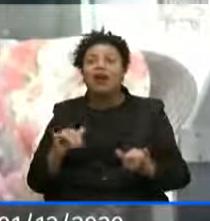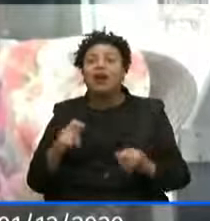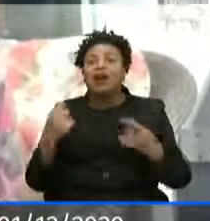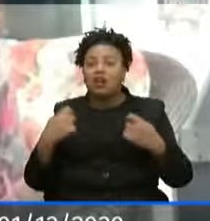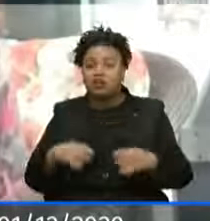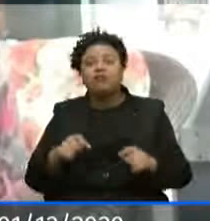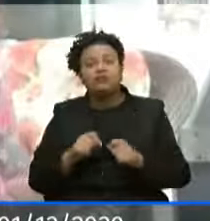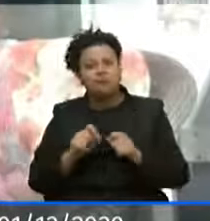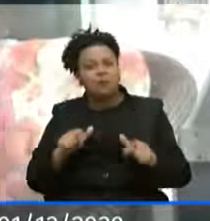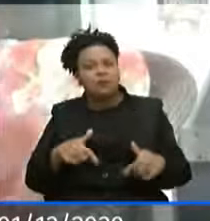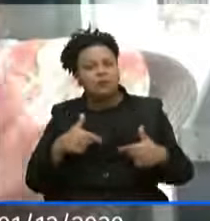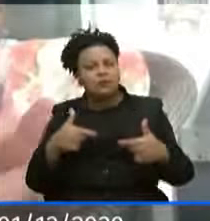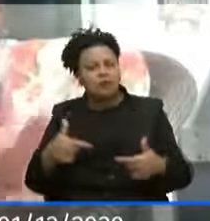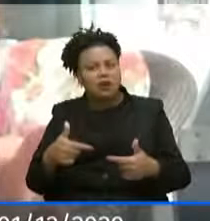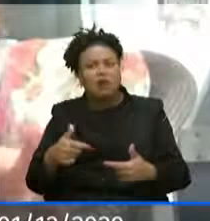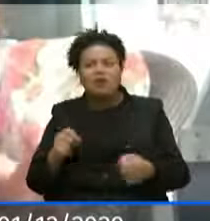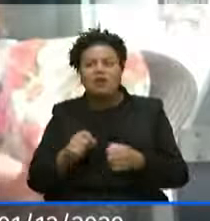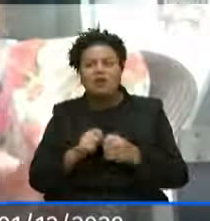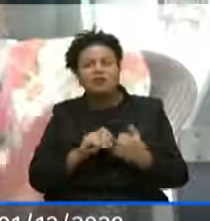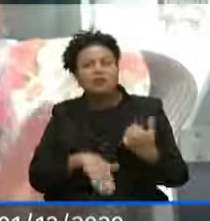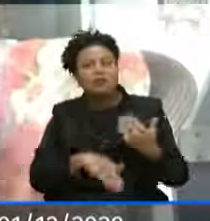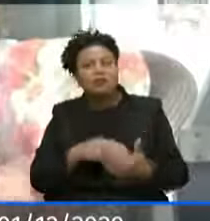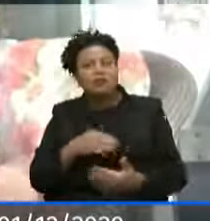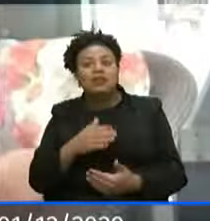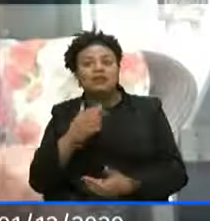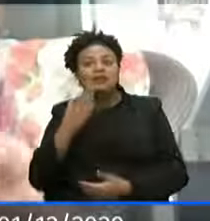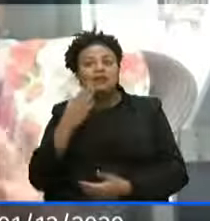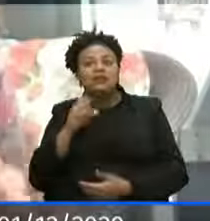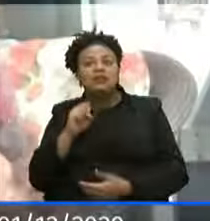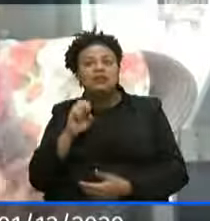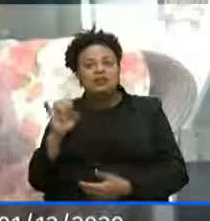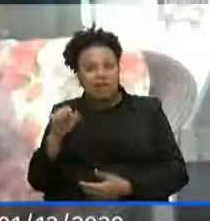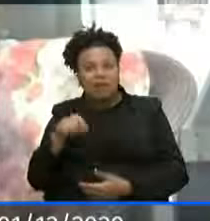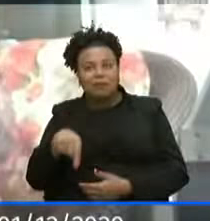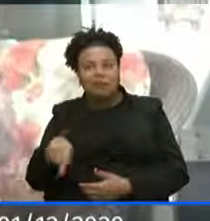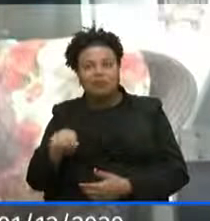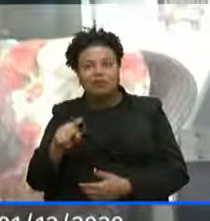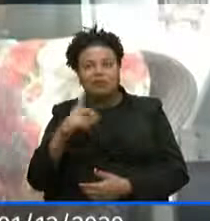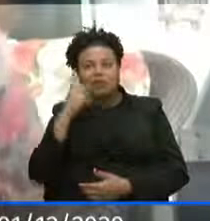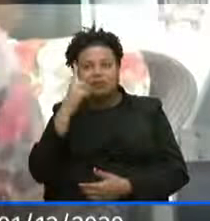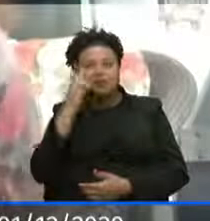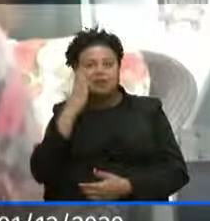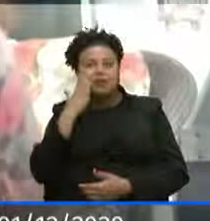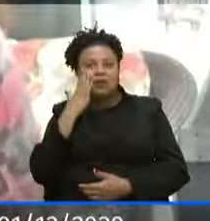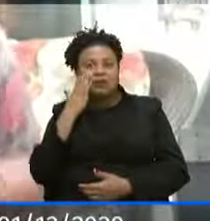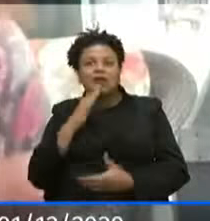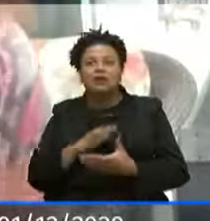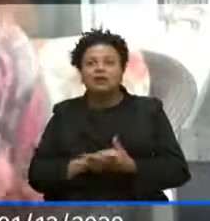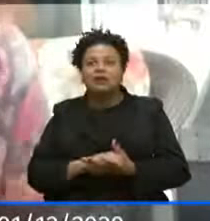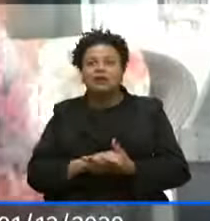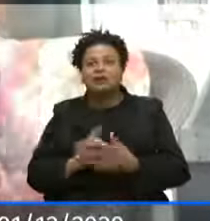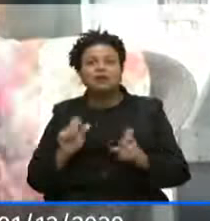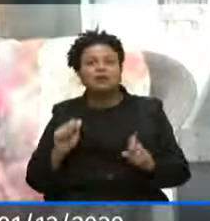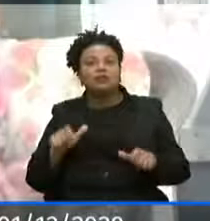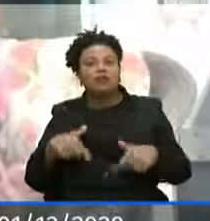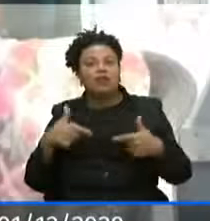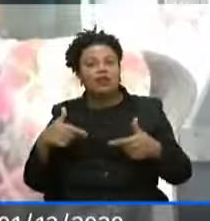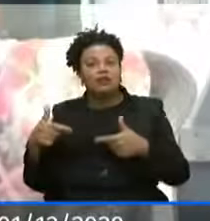uma iniciativa, vamos passar pelo processo SEI, para todos os deputados e deputadas que entendem que devem